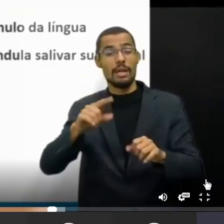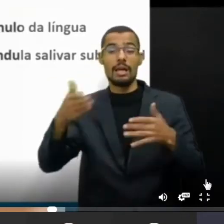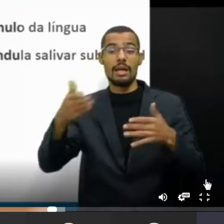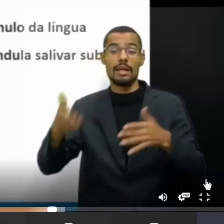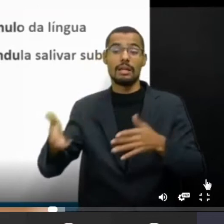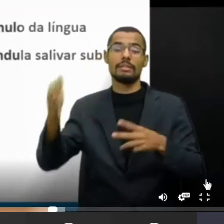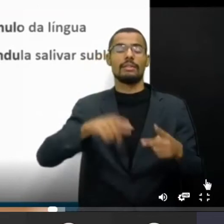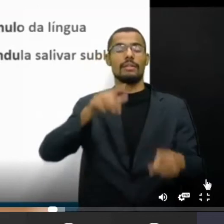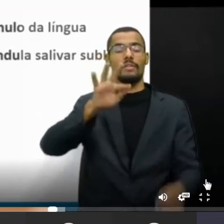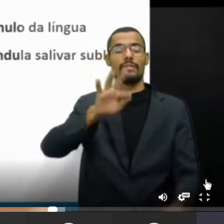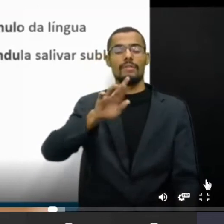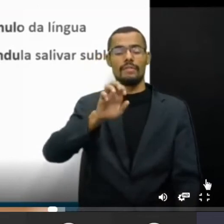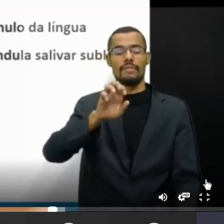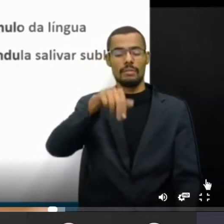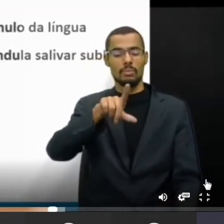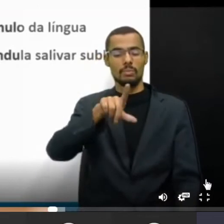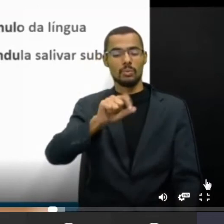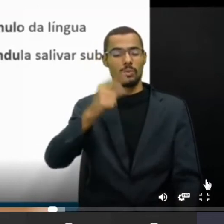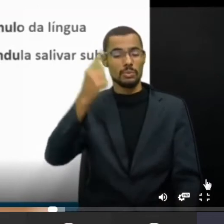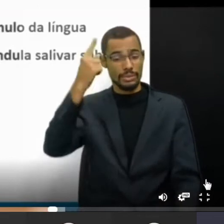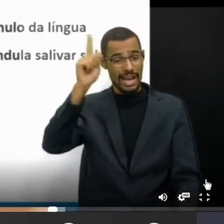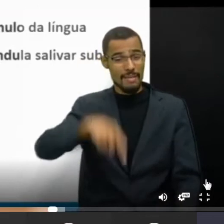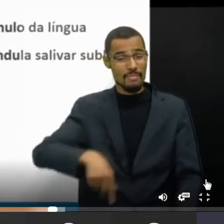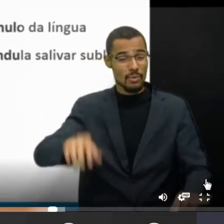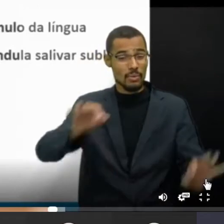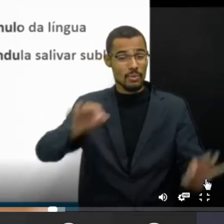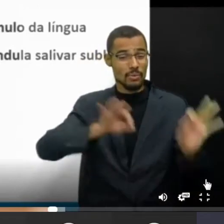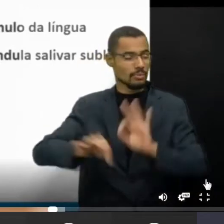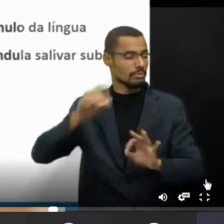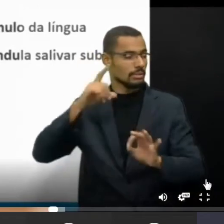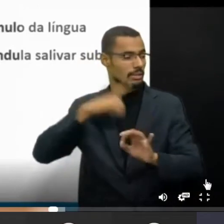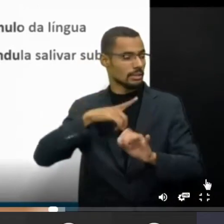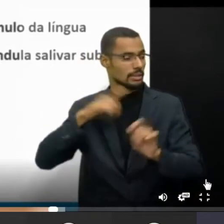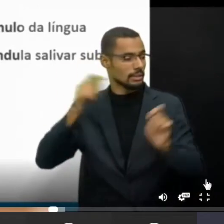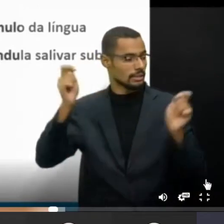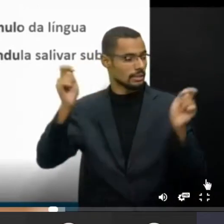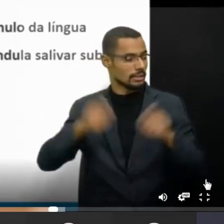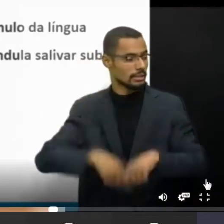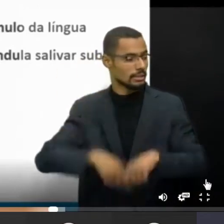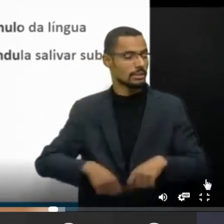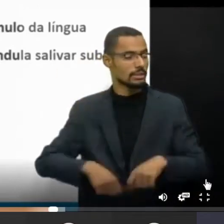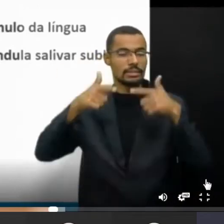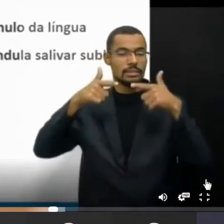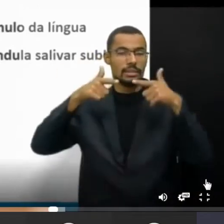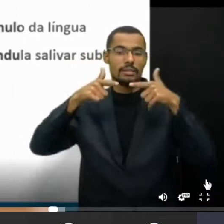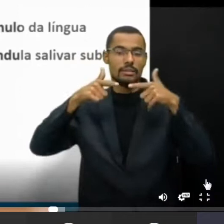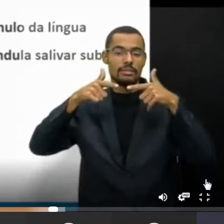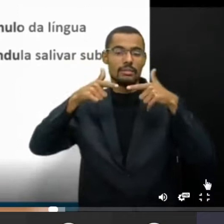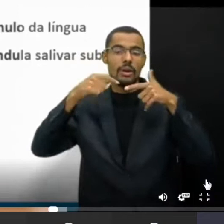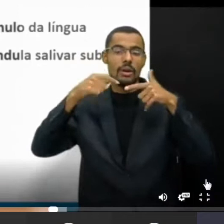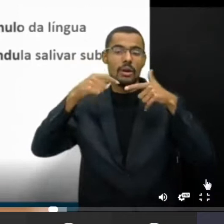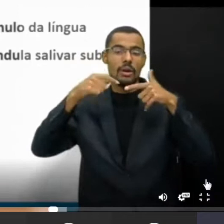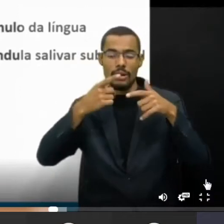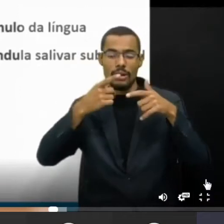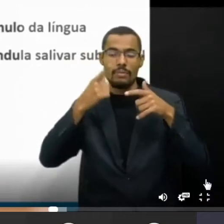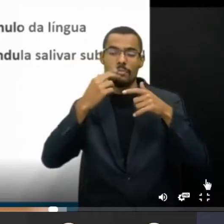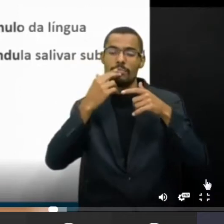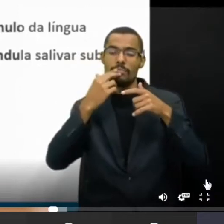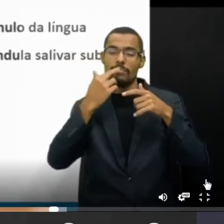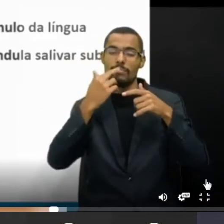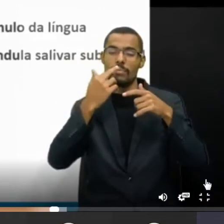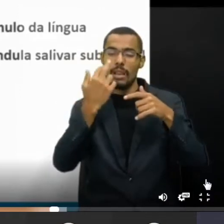frênulo da língua, que é aquela estrutura que segura, né, a parte da cavidade oral com os